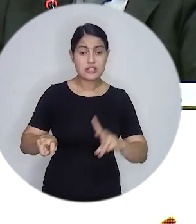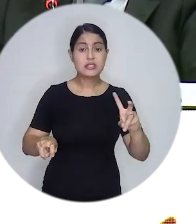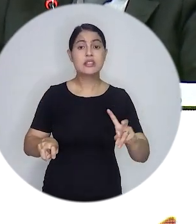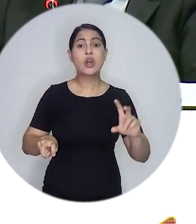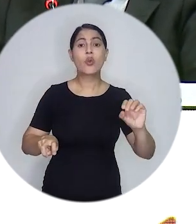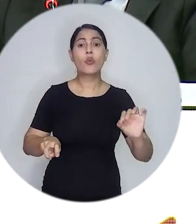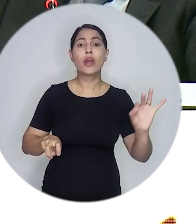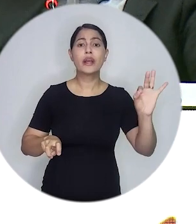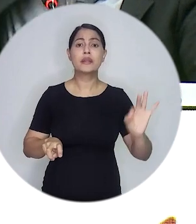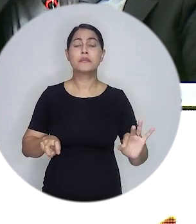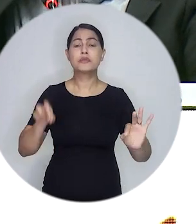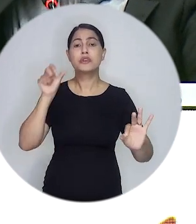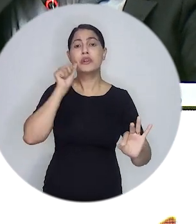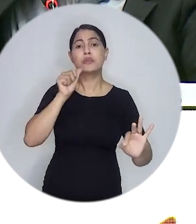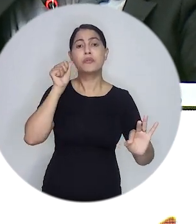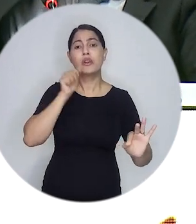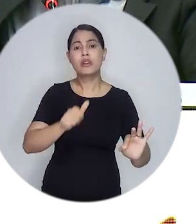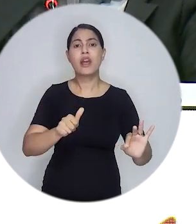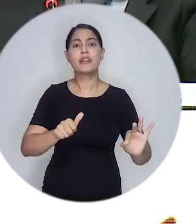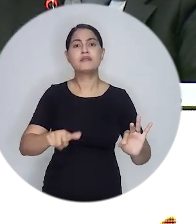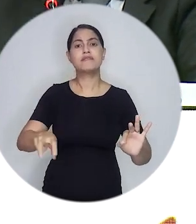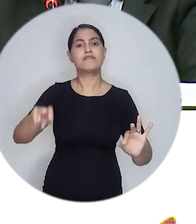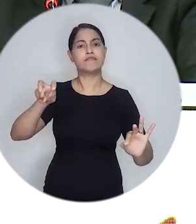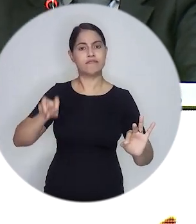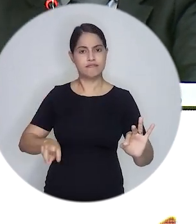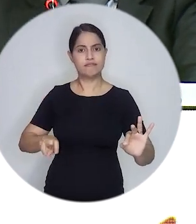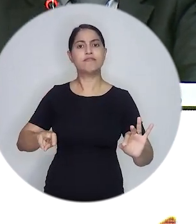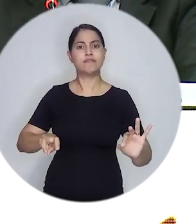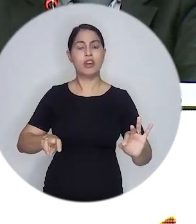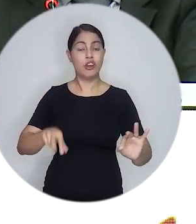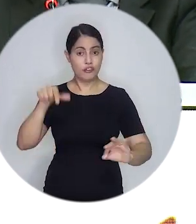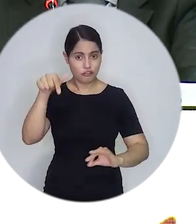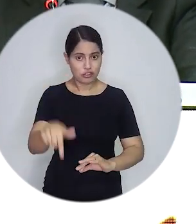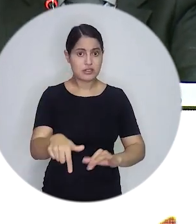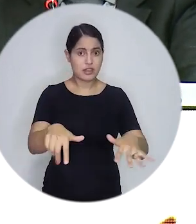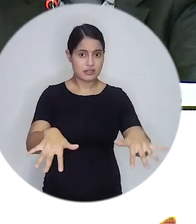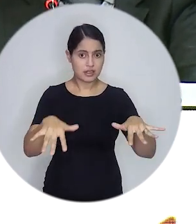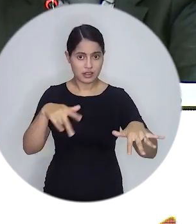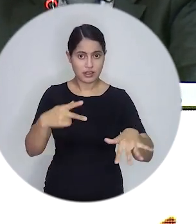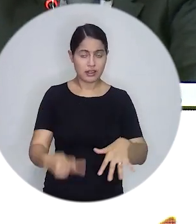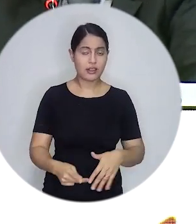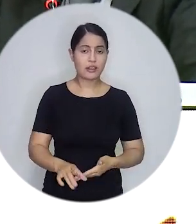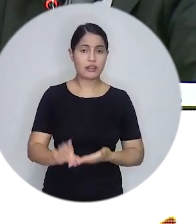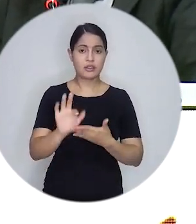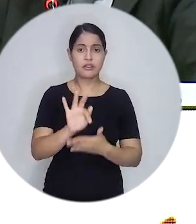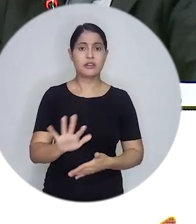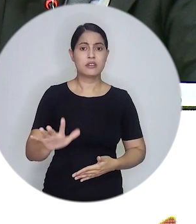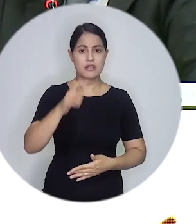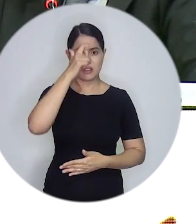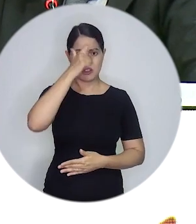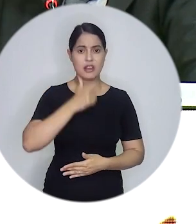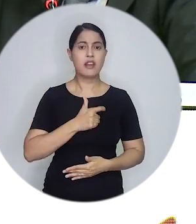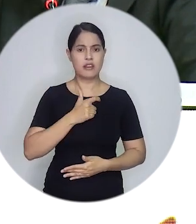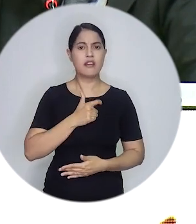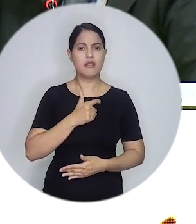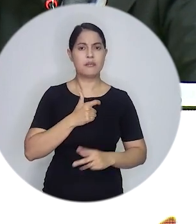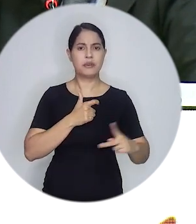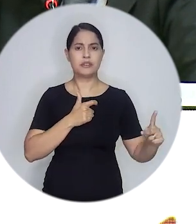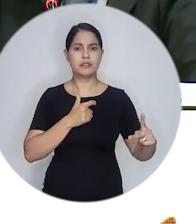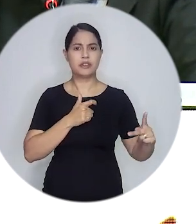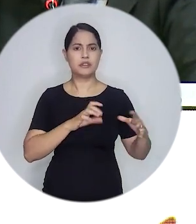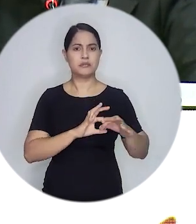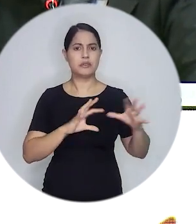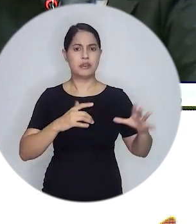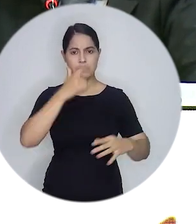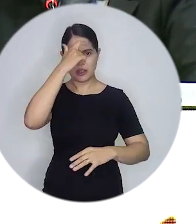que 50% das mulheres ocupam os cargos diretivos. Vocês estão sentados numa casa em que o presidente me deixa